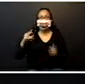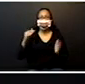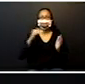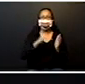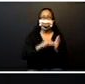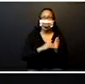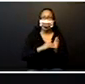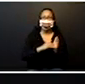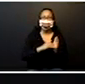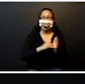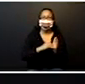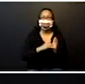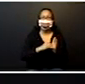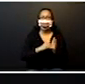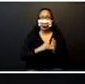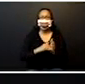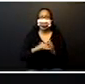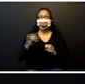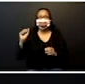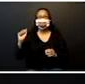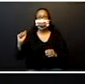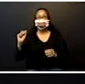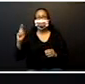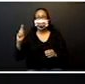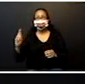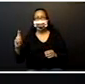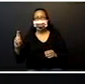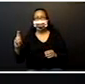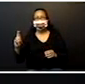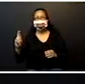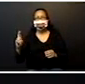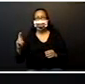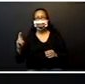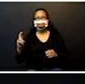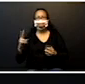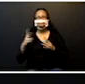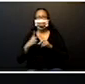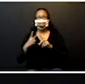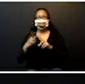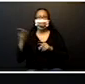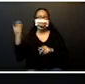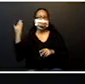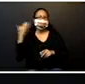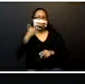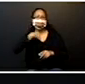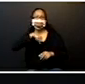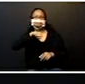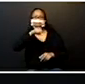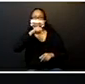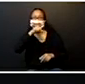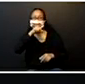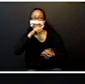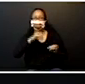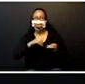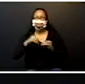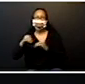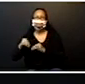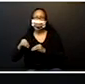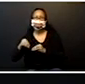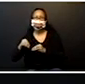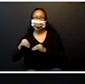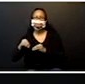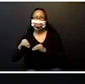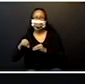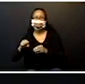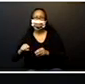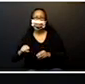ó, com a letra A, arrastar. E no passado, meu pai arrastou o Polo Sul. Olha a